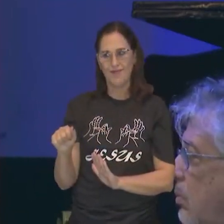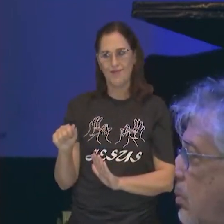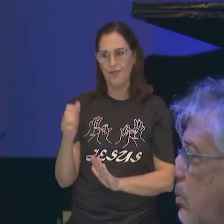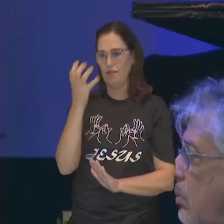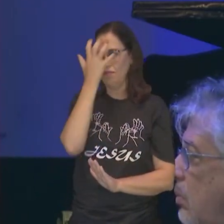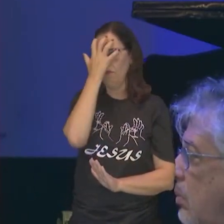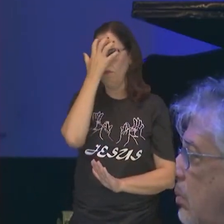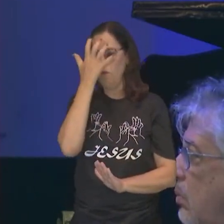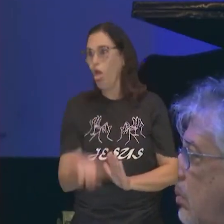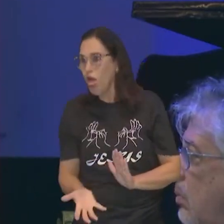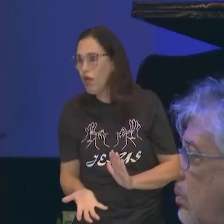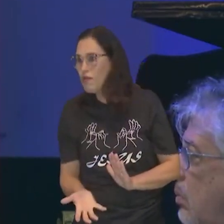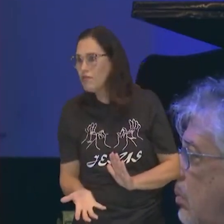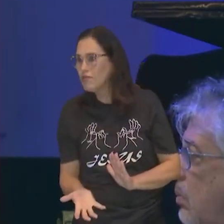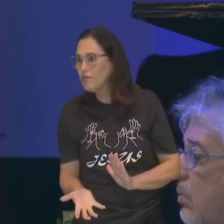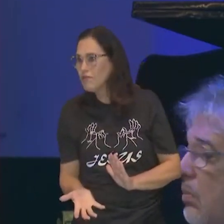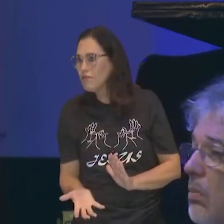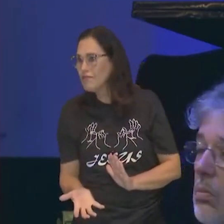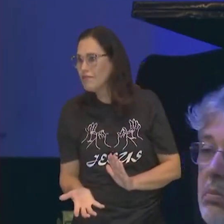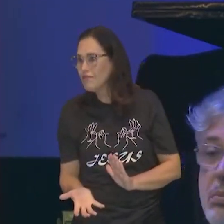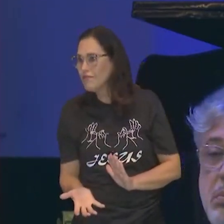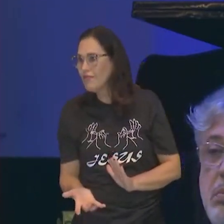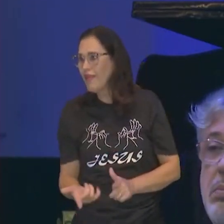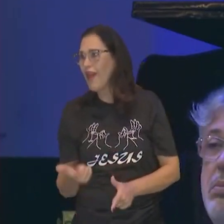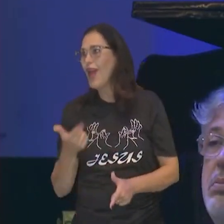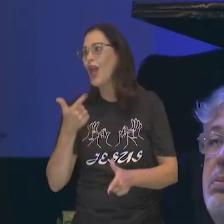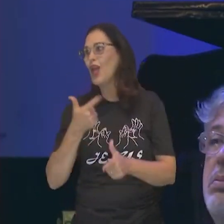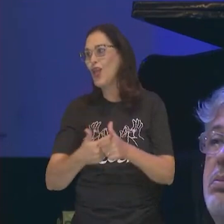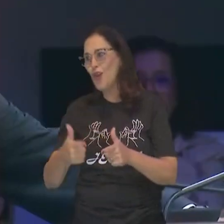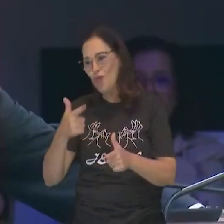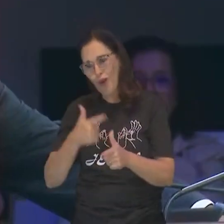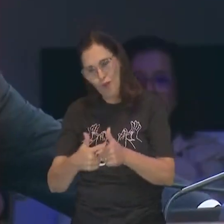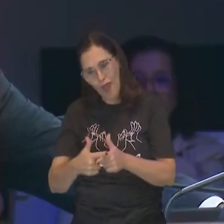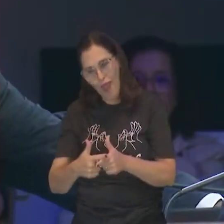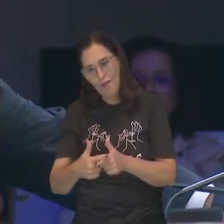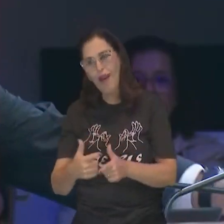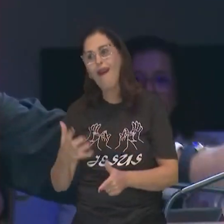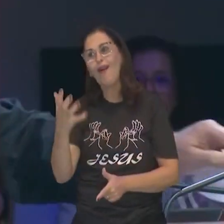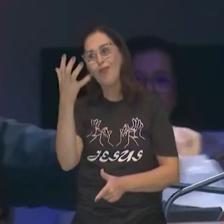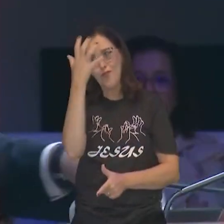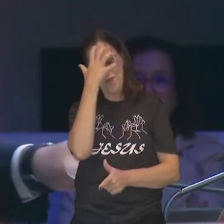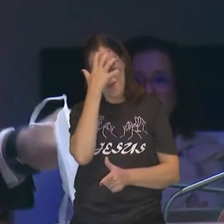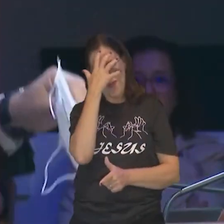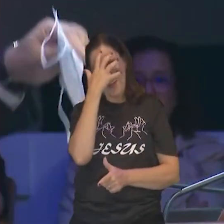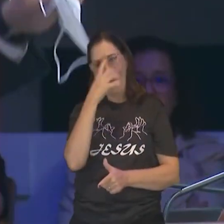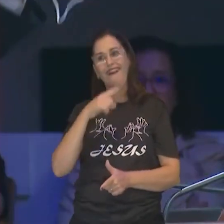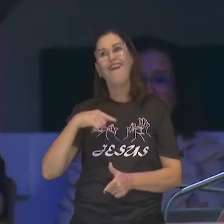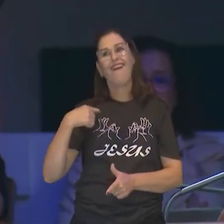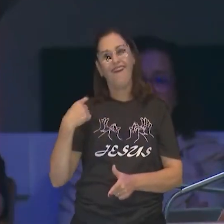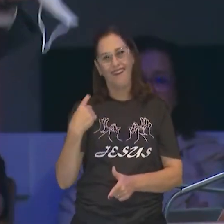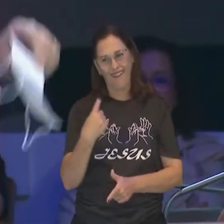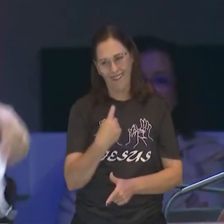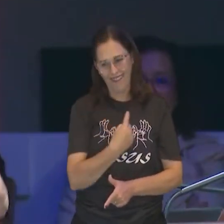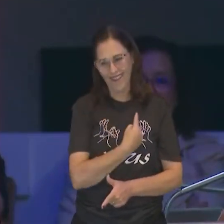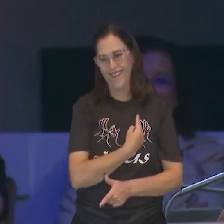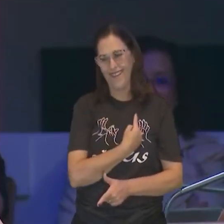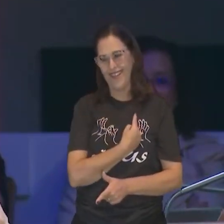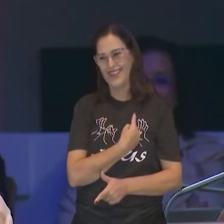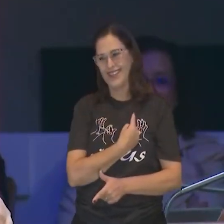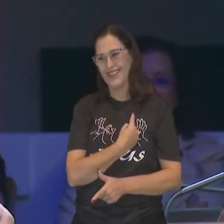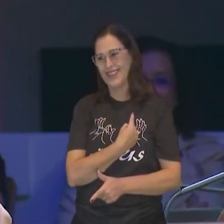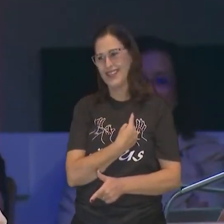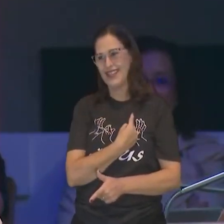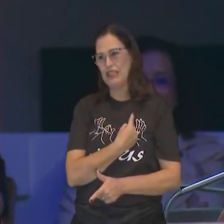máscara caiu. E o problema das máscaras é que nós